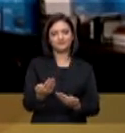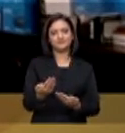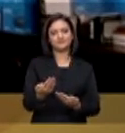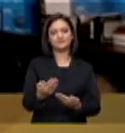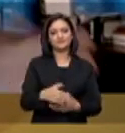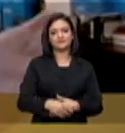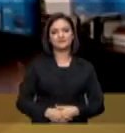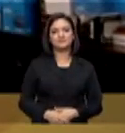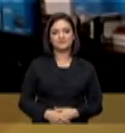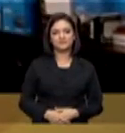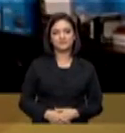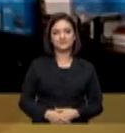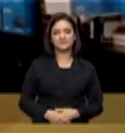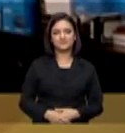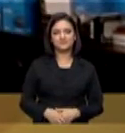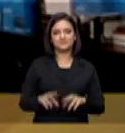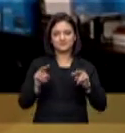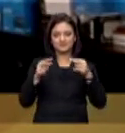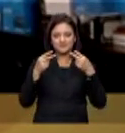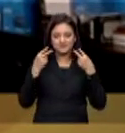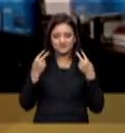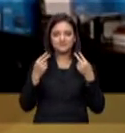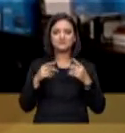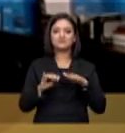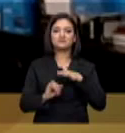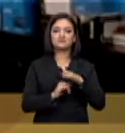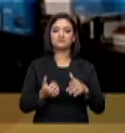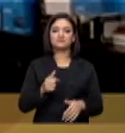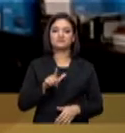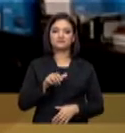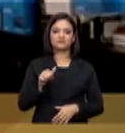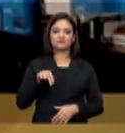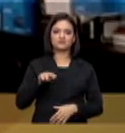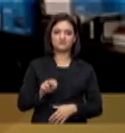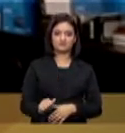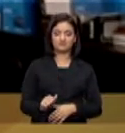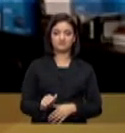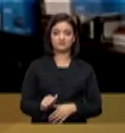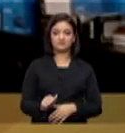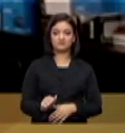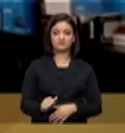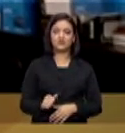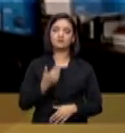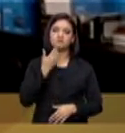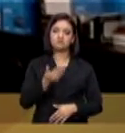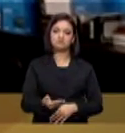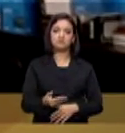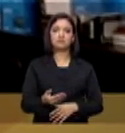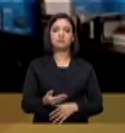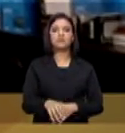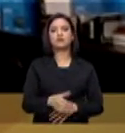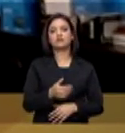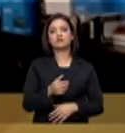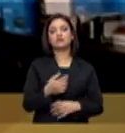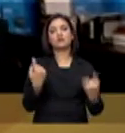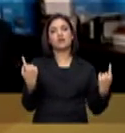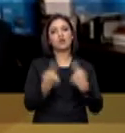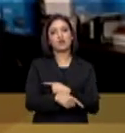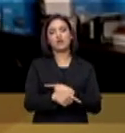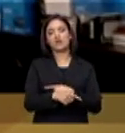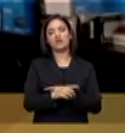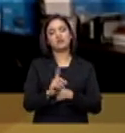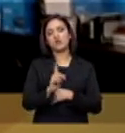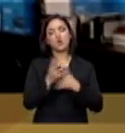Vossa Excelência, agradeço a atenção e o Instituto Alane defende a improcedência da ação. Muito